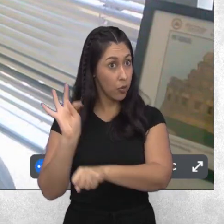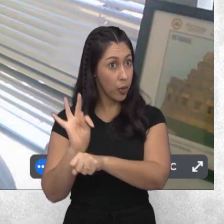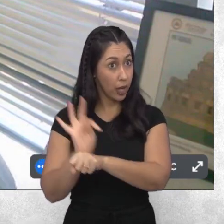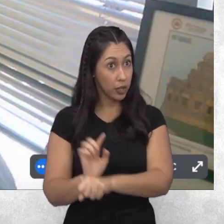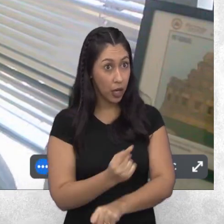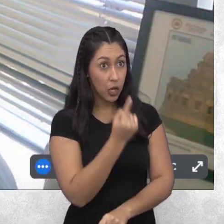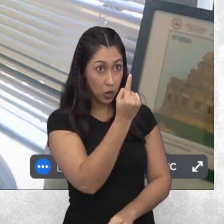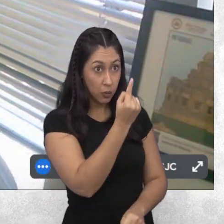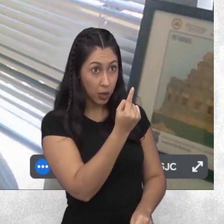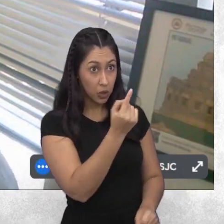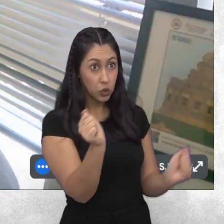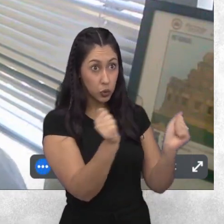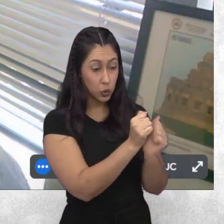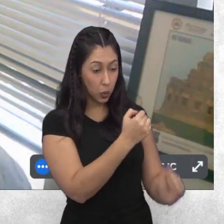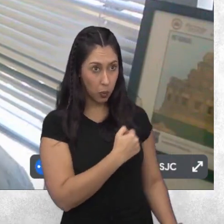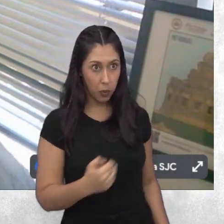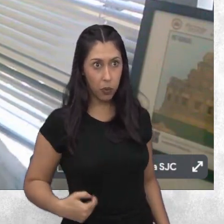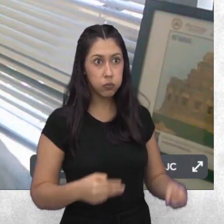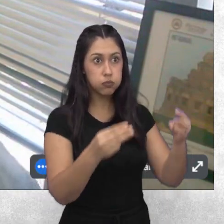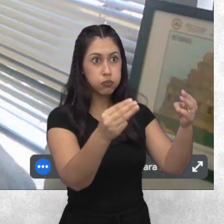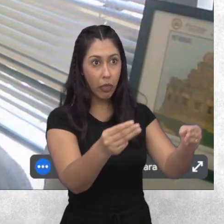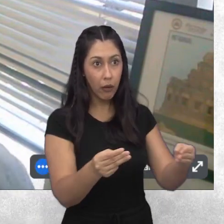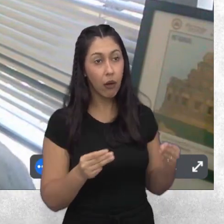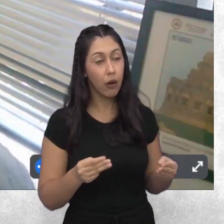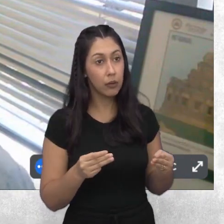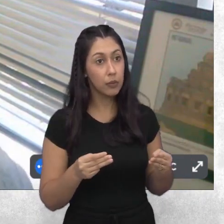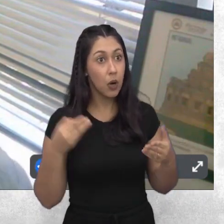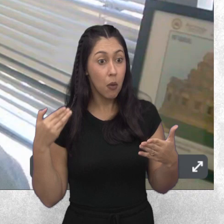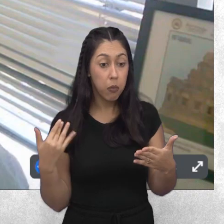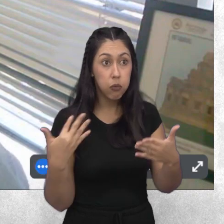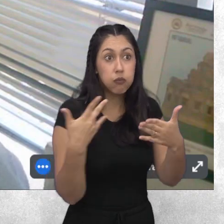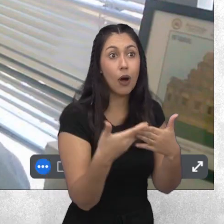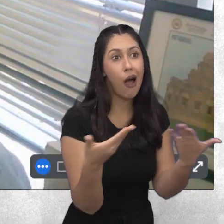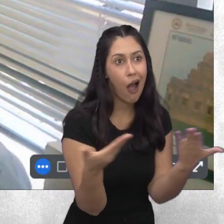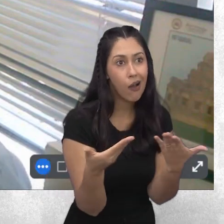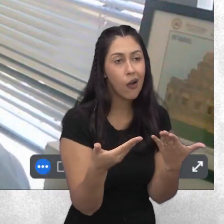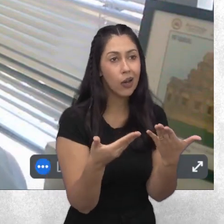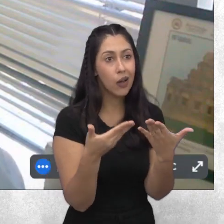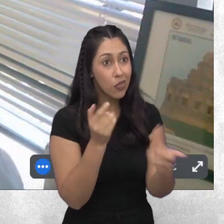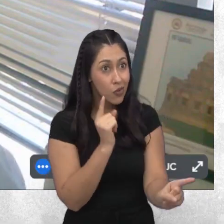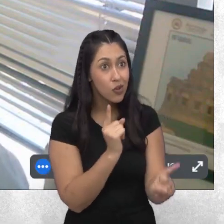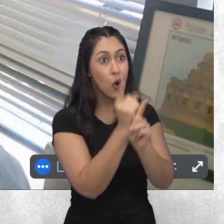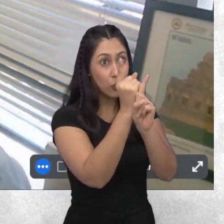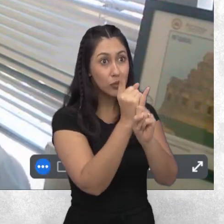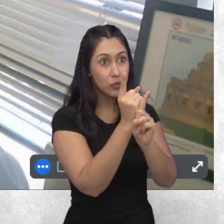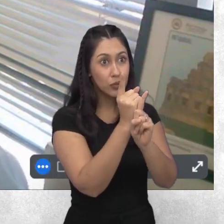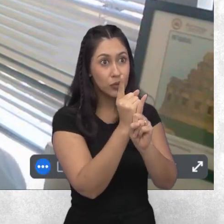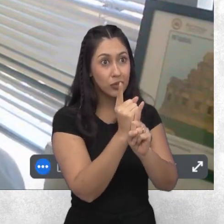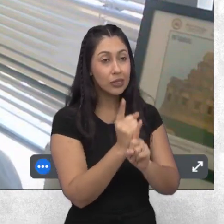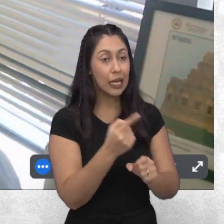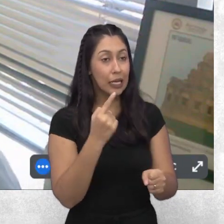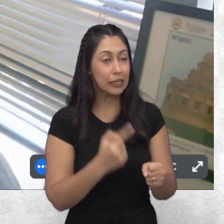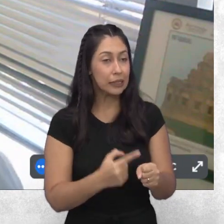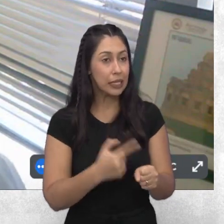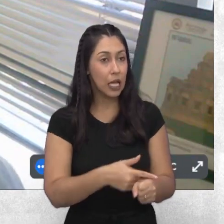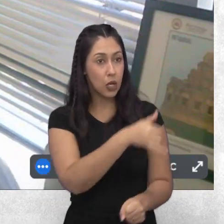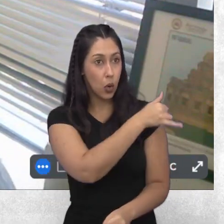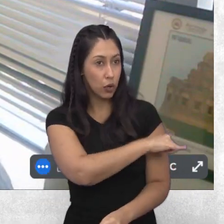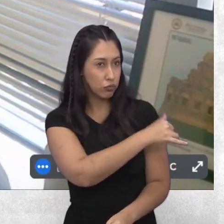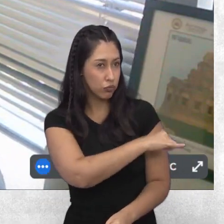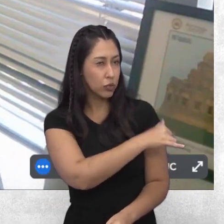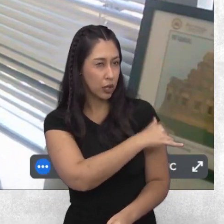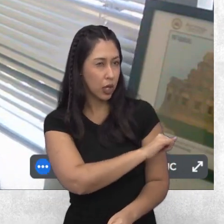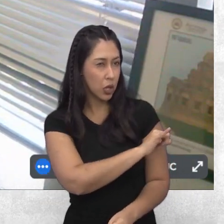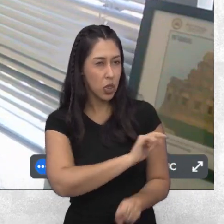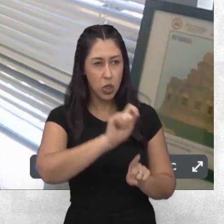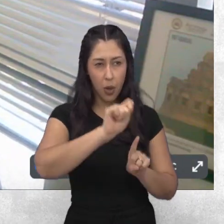uma reunião ministerial. E tudo isso antecede exatamente esse encontro que você estava falando, que vai acontecer no Rio aí na segunda quinzena, meados